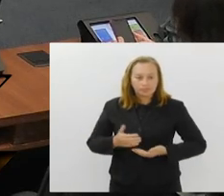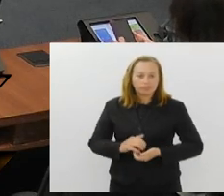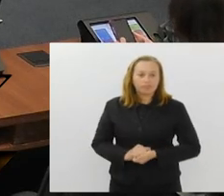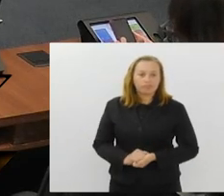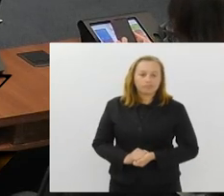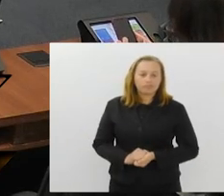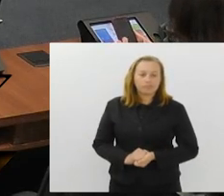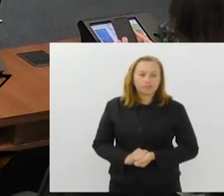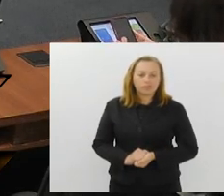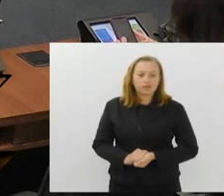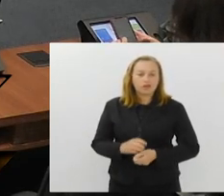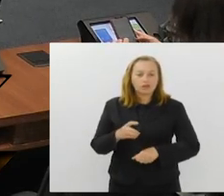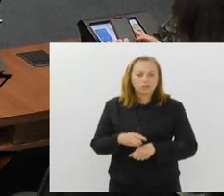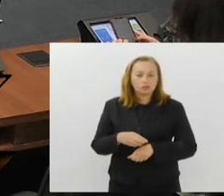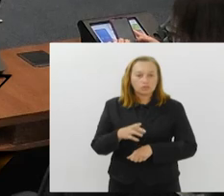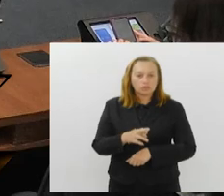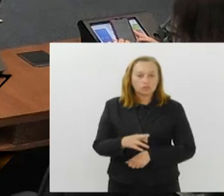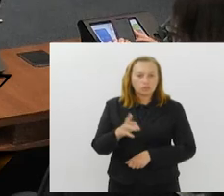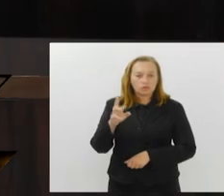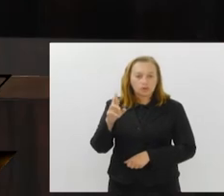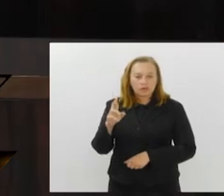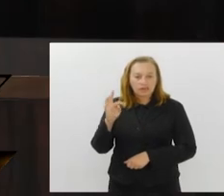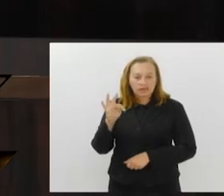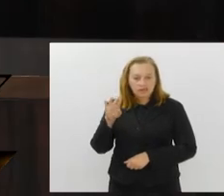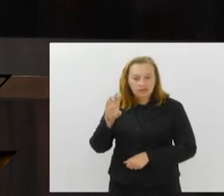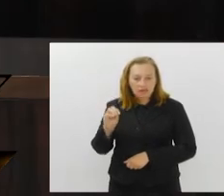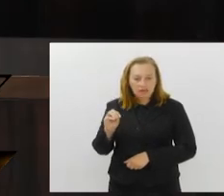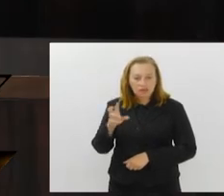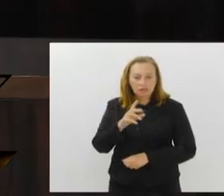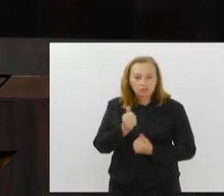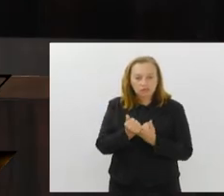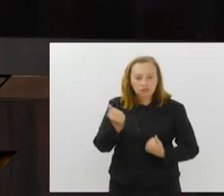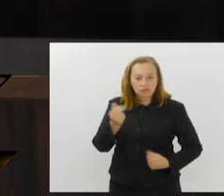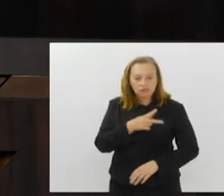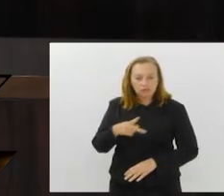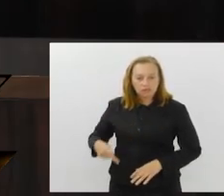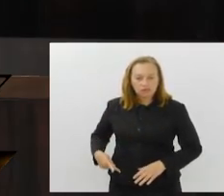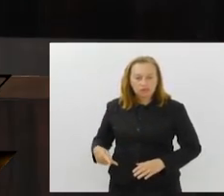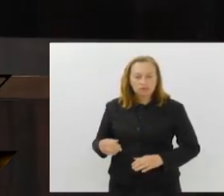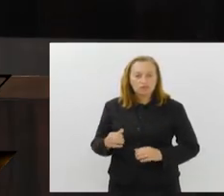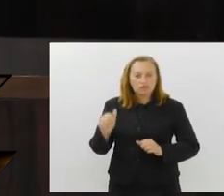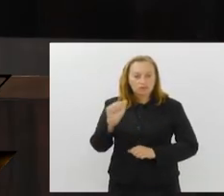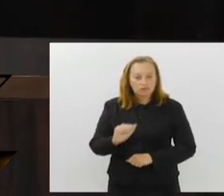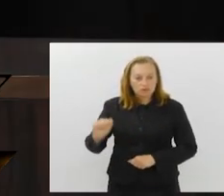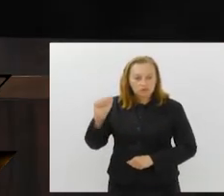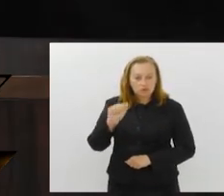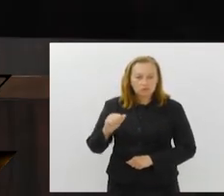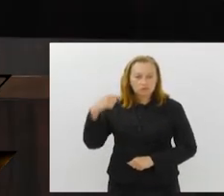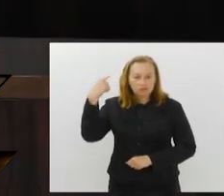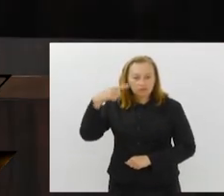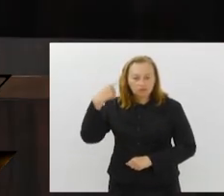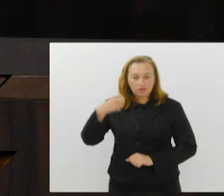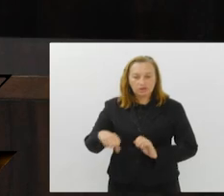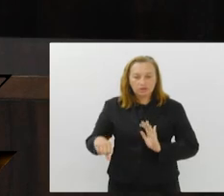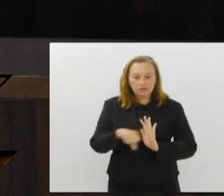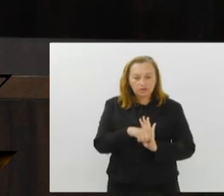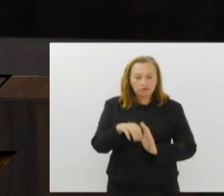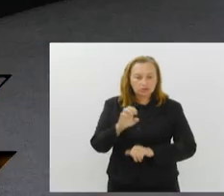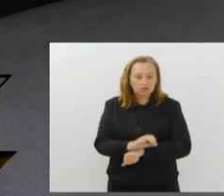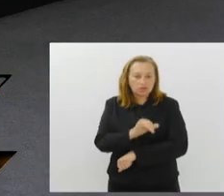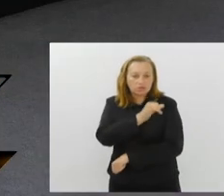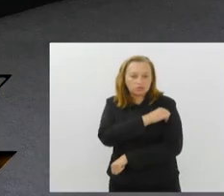convido Dr Renato Tonini vice-presidente da associação dos advogados criminalistas do estado do Rio de